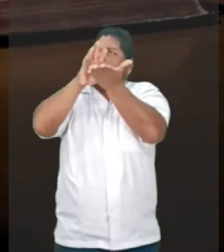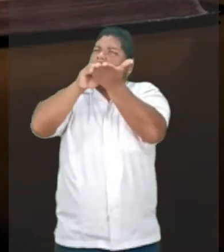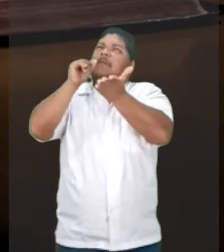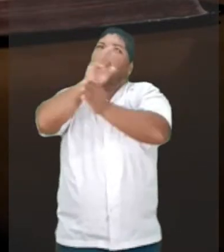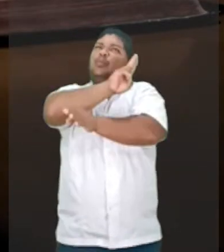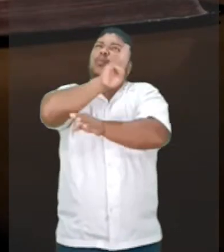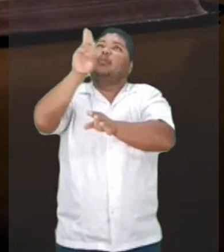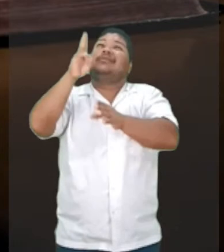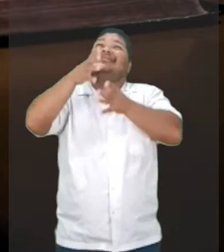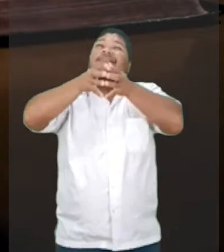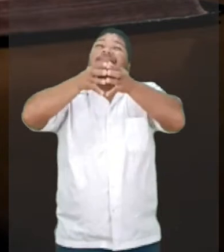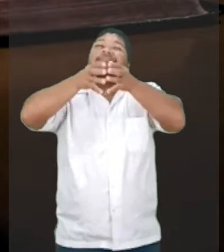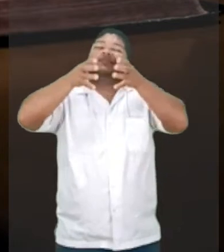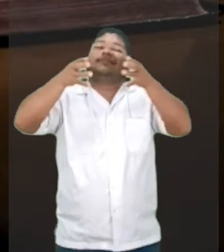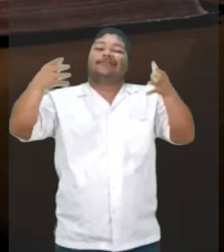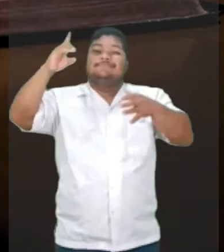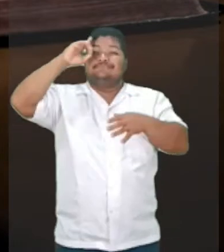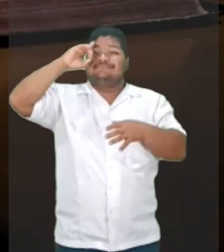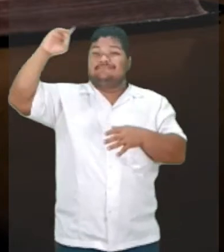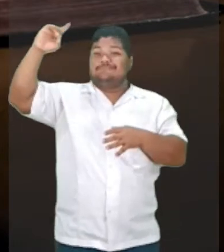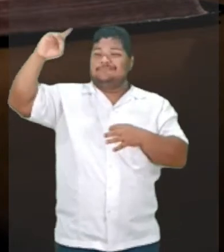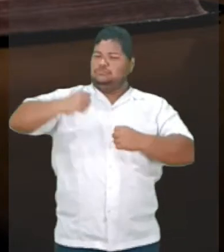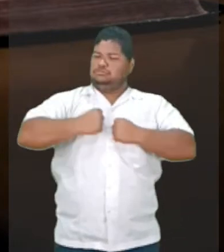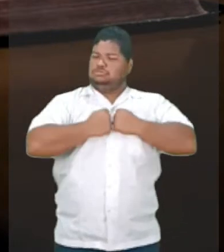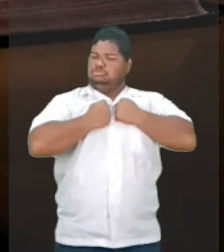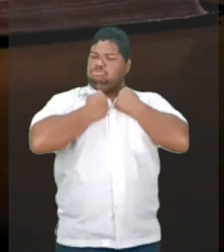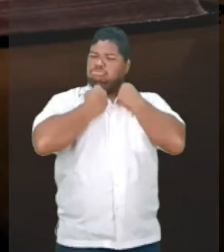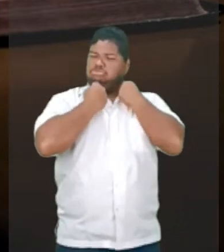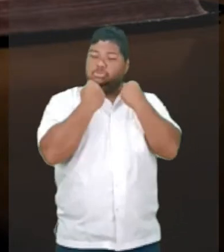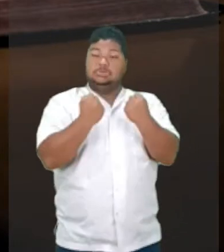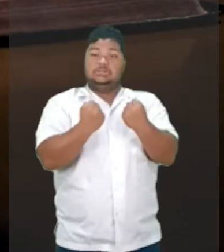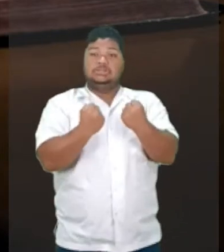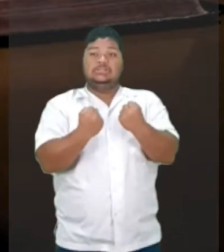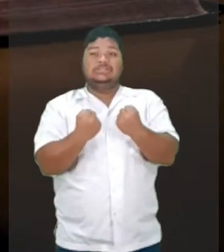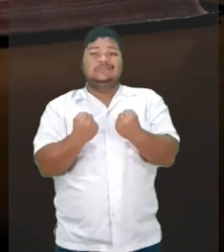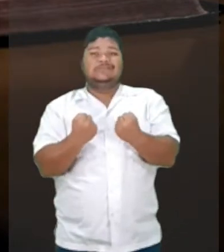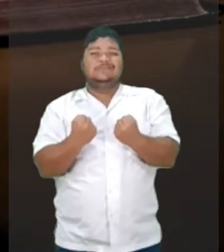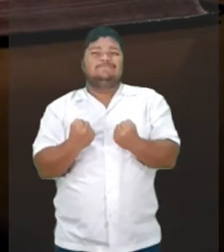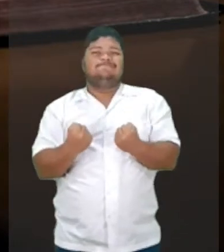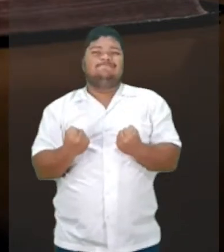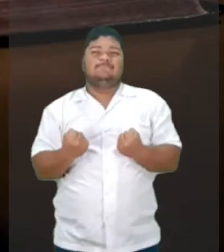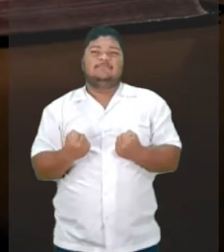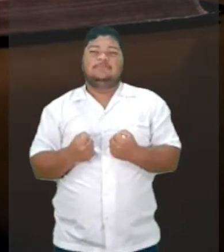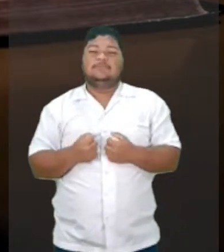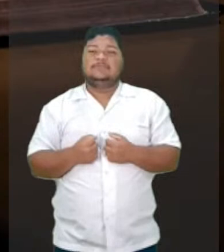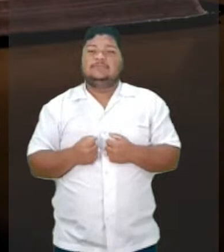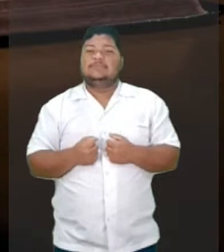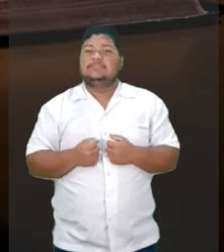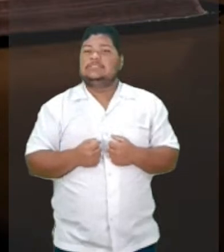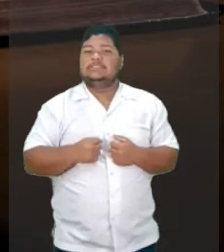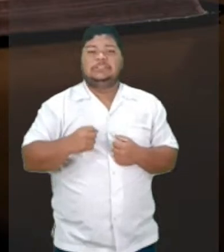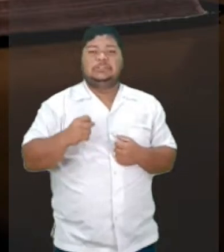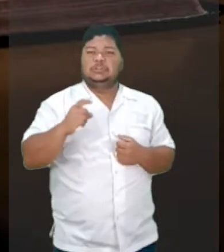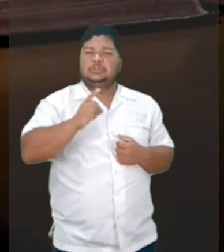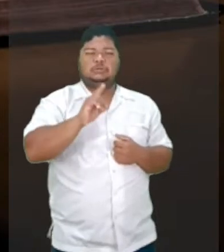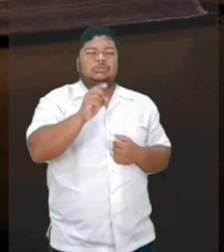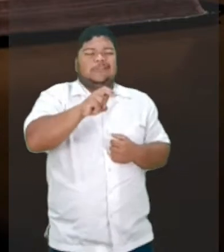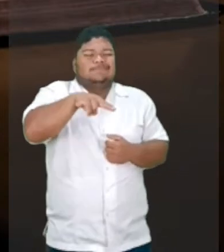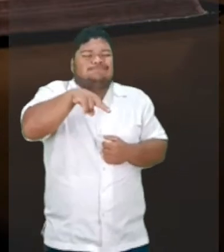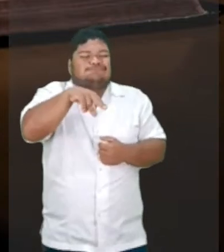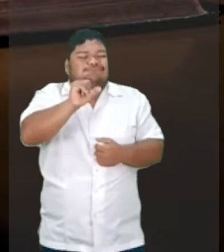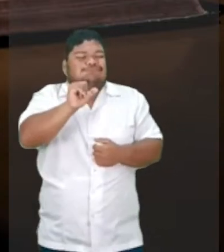tão grande é o seu poder e tão imensa a sua força, que nenhuma delas deixa